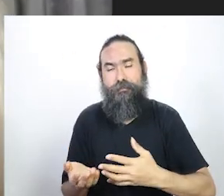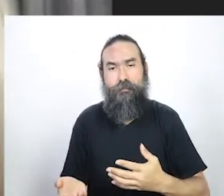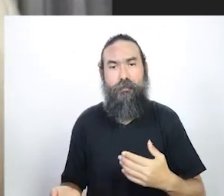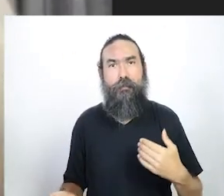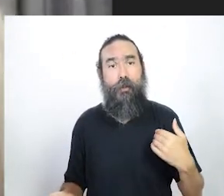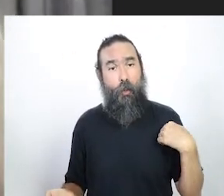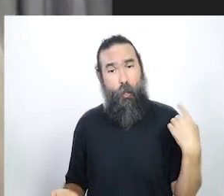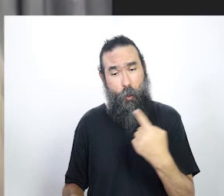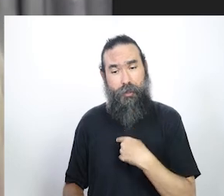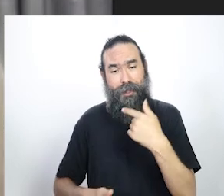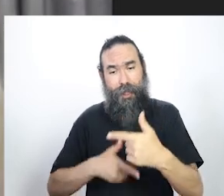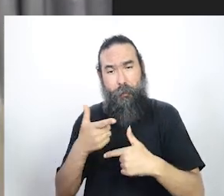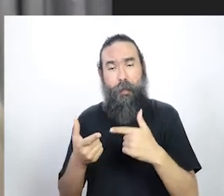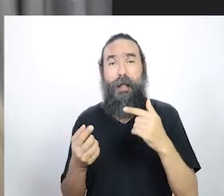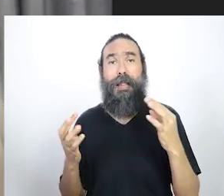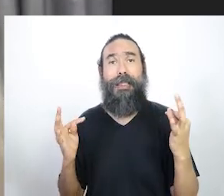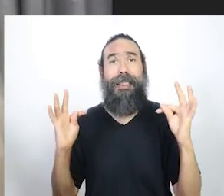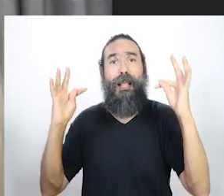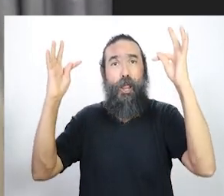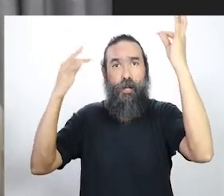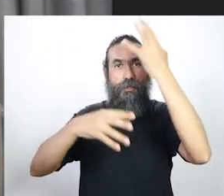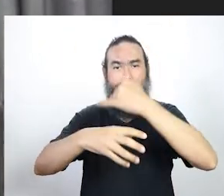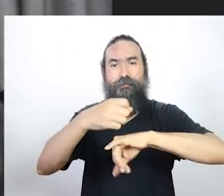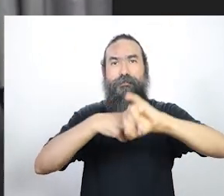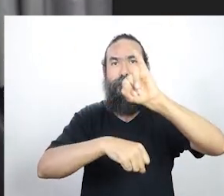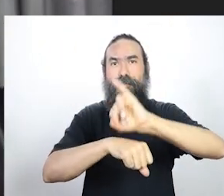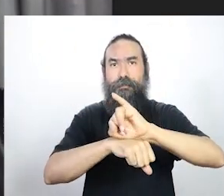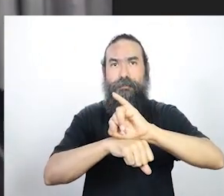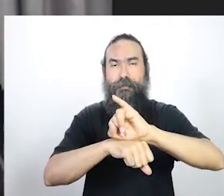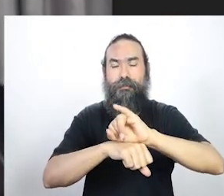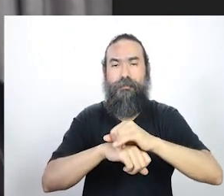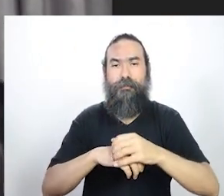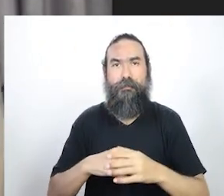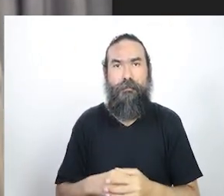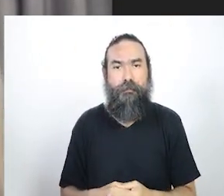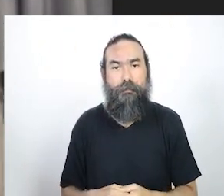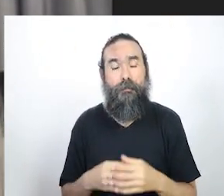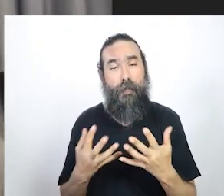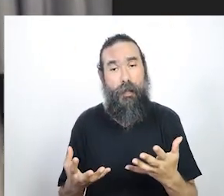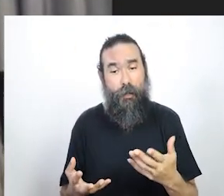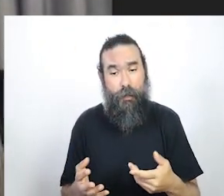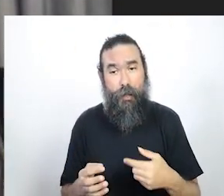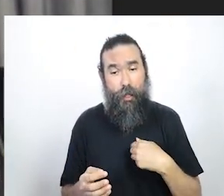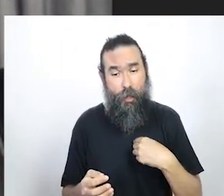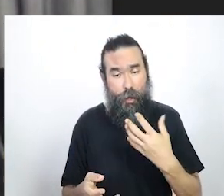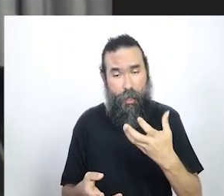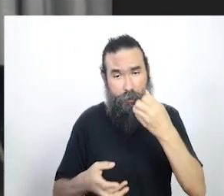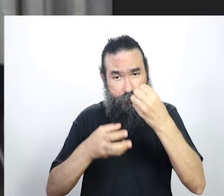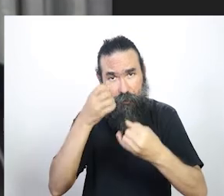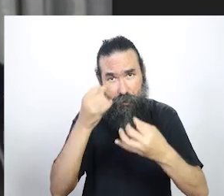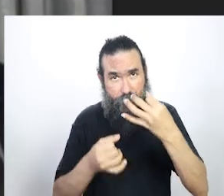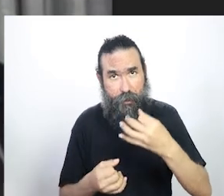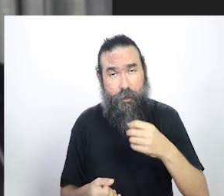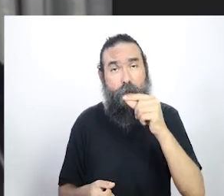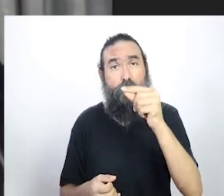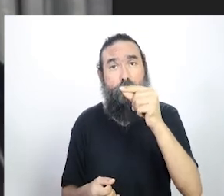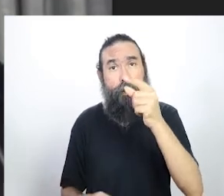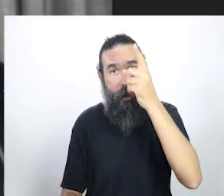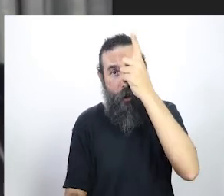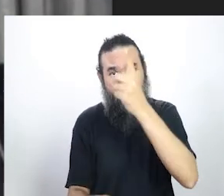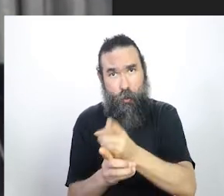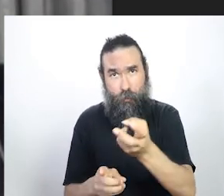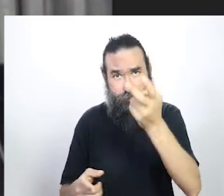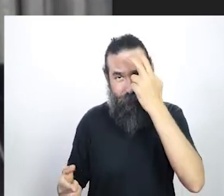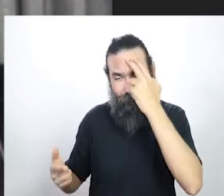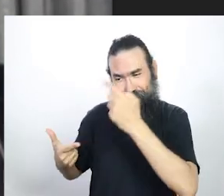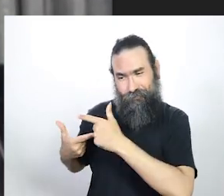bastante interessante com as plataformas digitais. Mas antes, um pouquinho, eu quero recuperar uma fala, assim, que eu